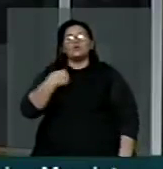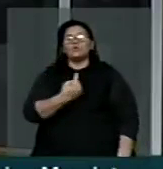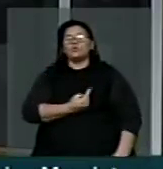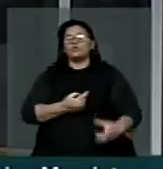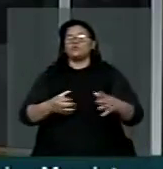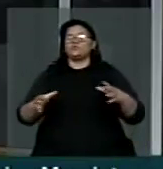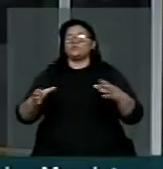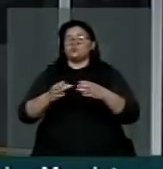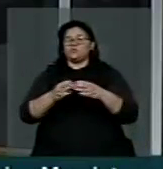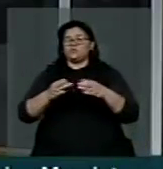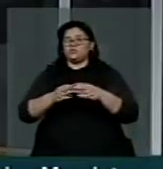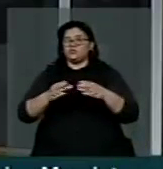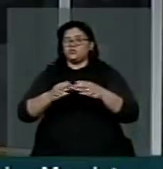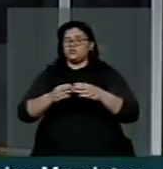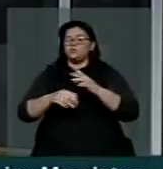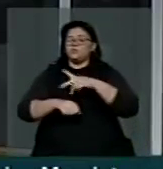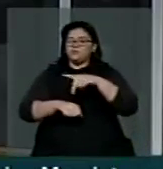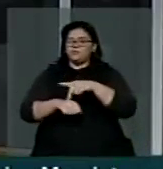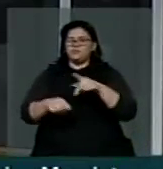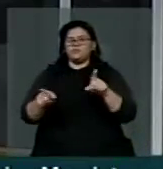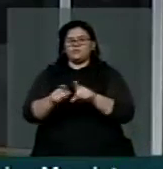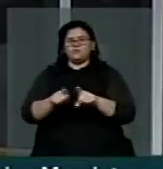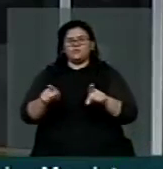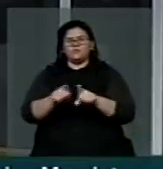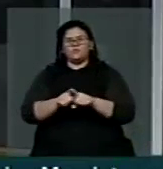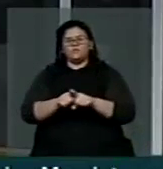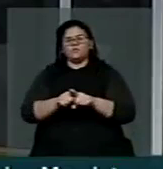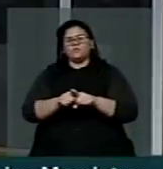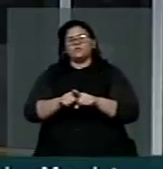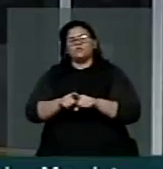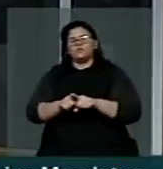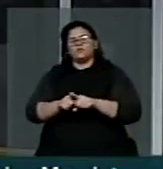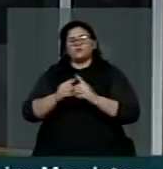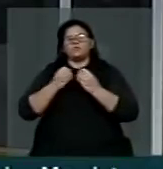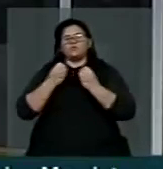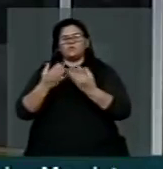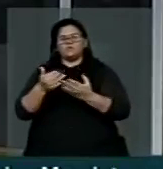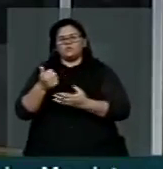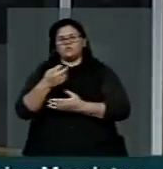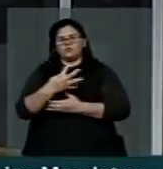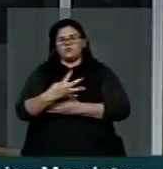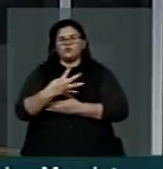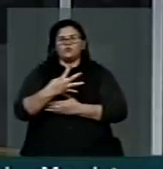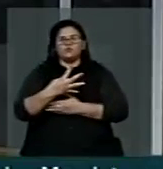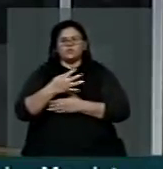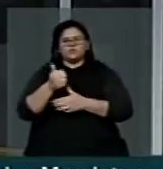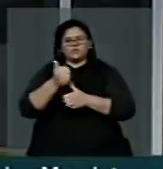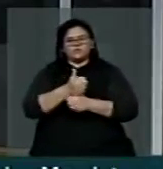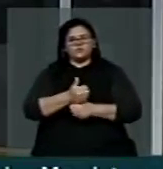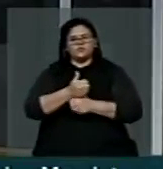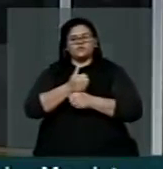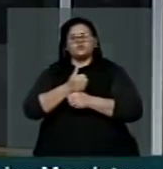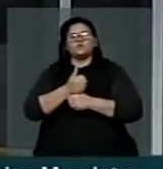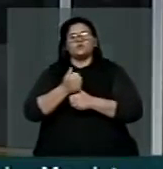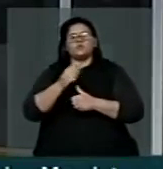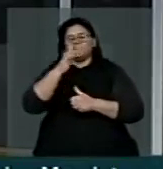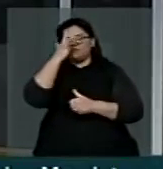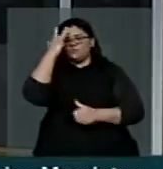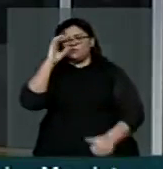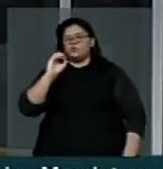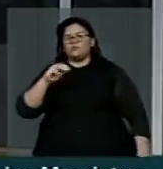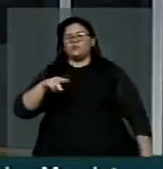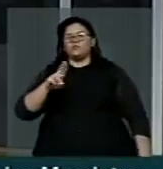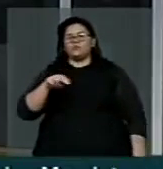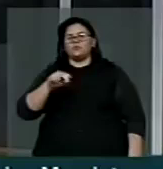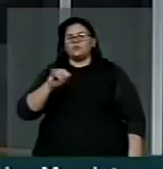mas do nosso país. A devolução dos 14 mandatos aos comunistas não é a devolução dos 14